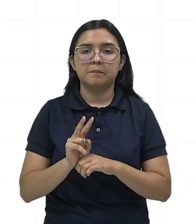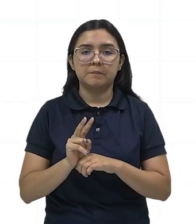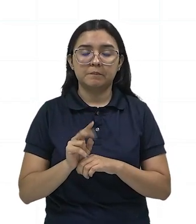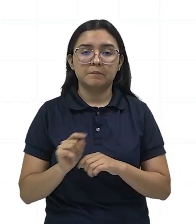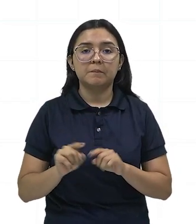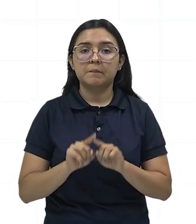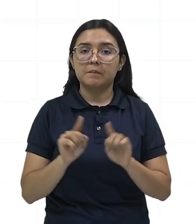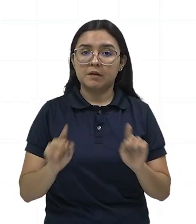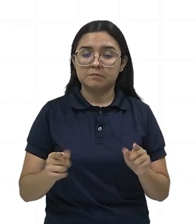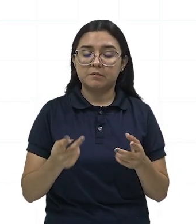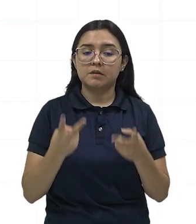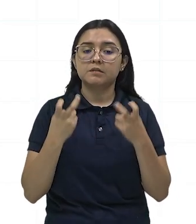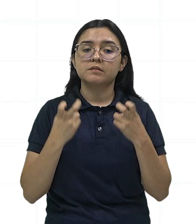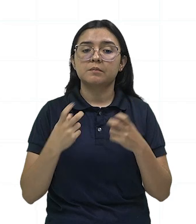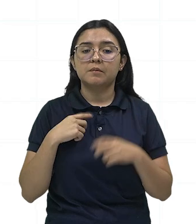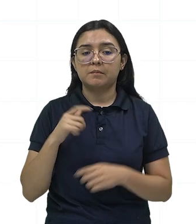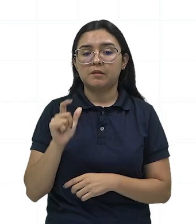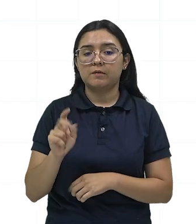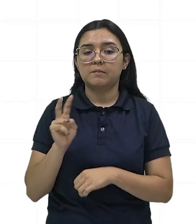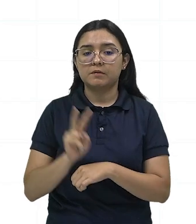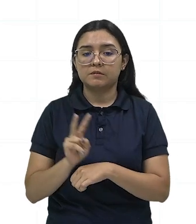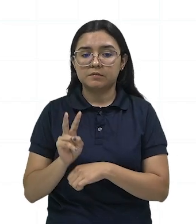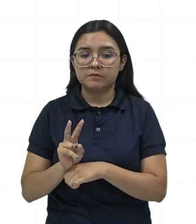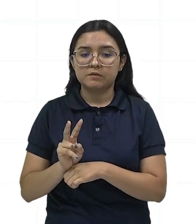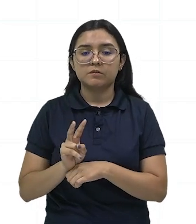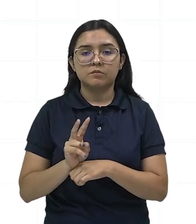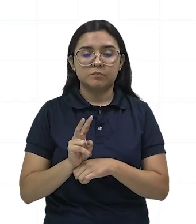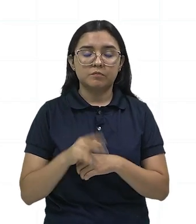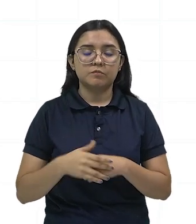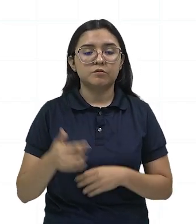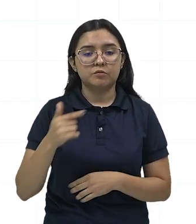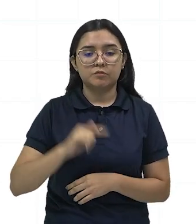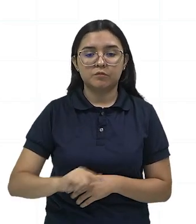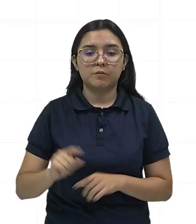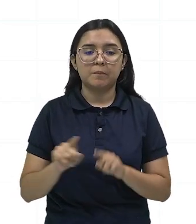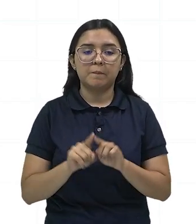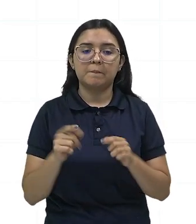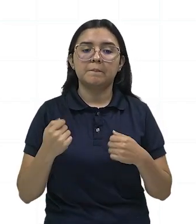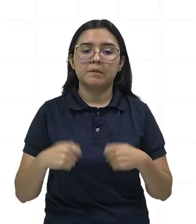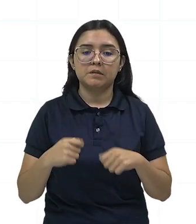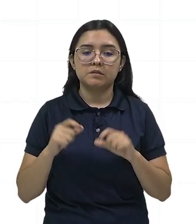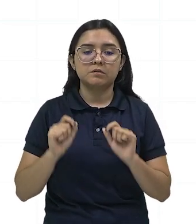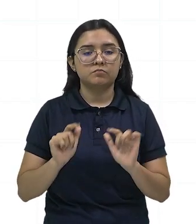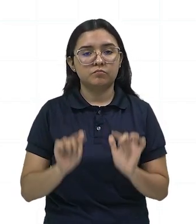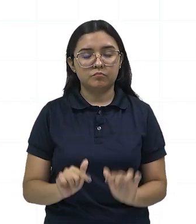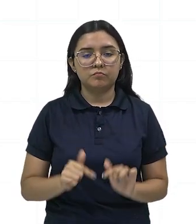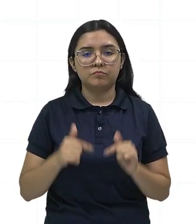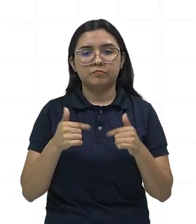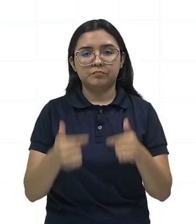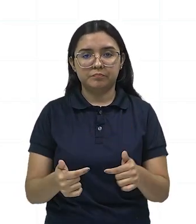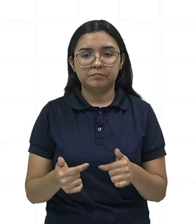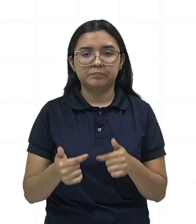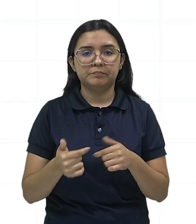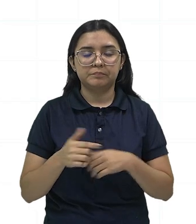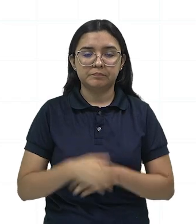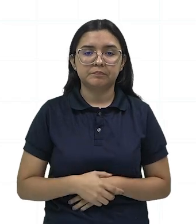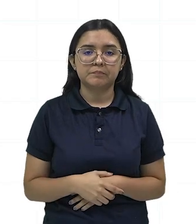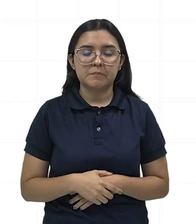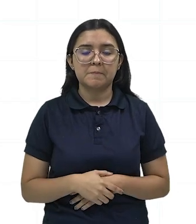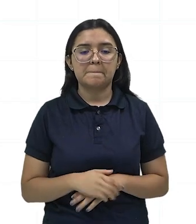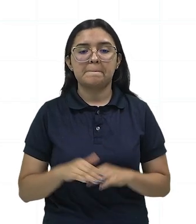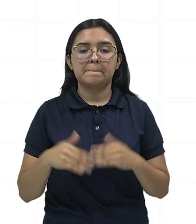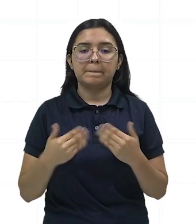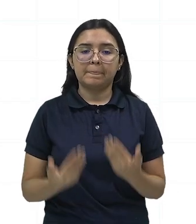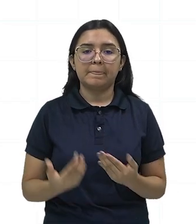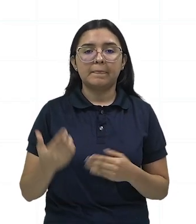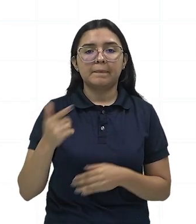olha só, repetindo preservação, mas retirando o ambiental, mas a preservação ainda precisa sair do papel e se tornar prática. A